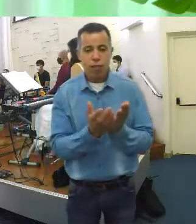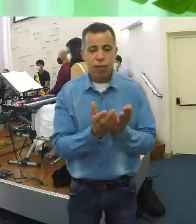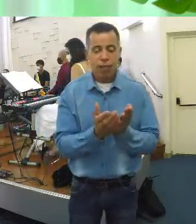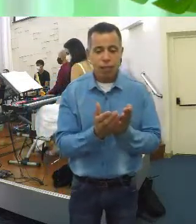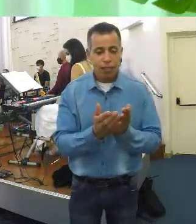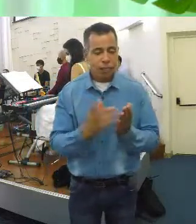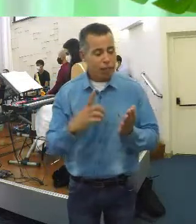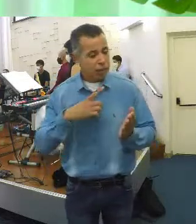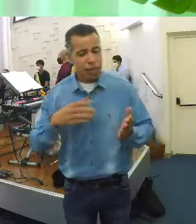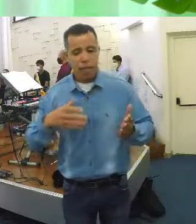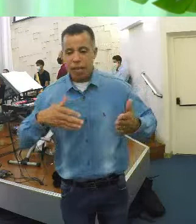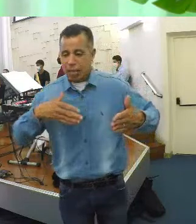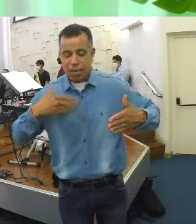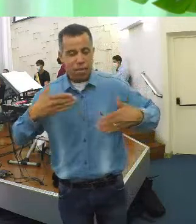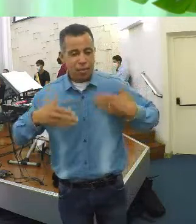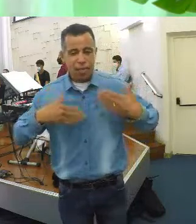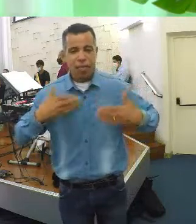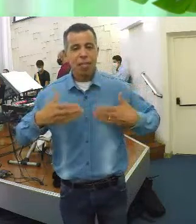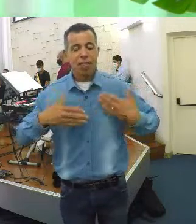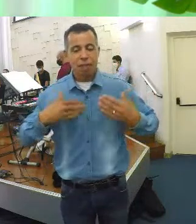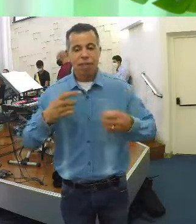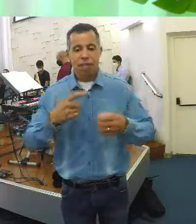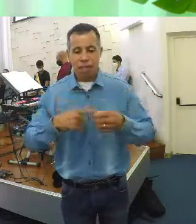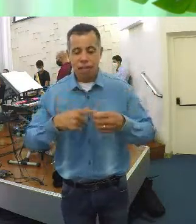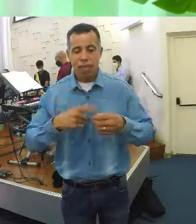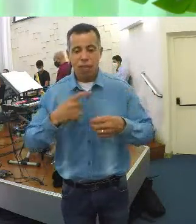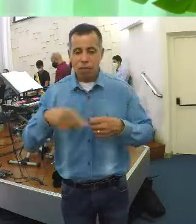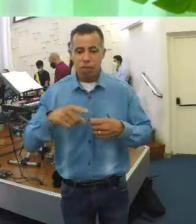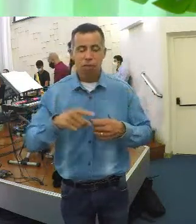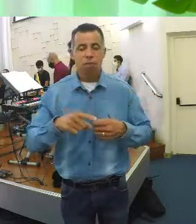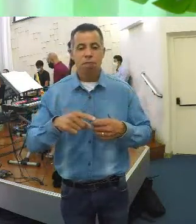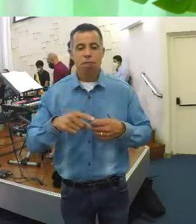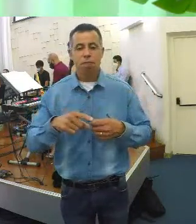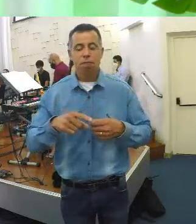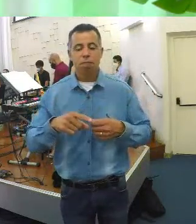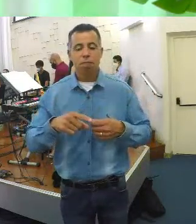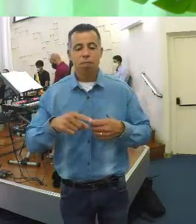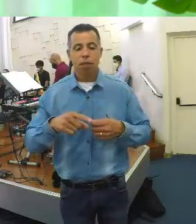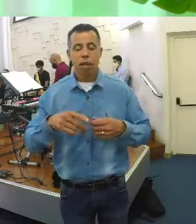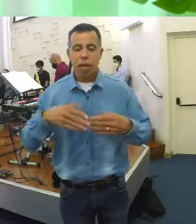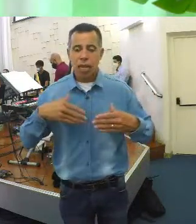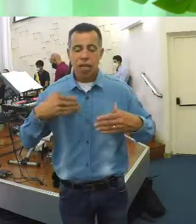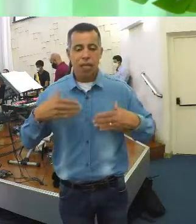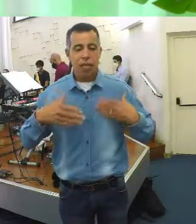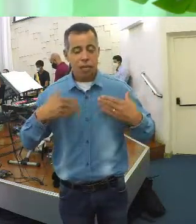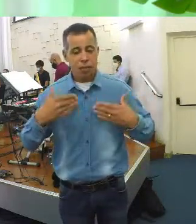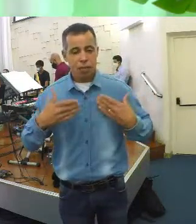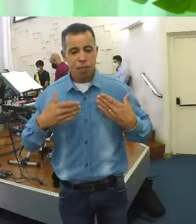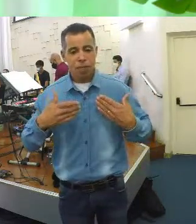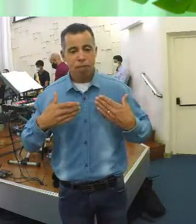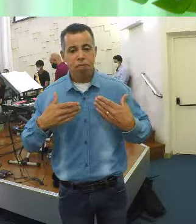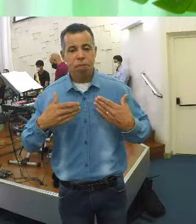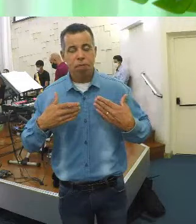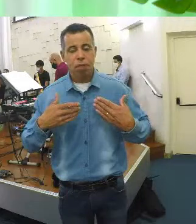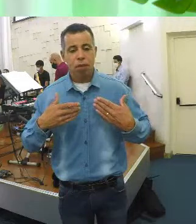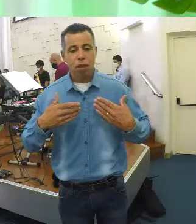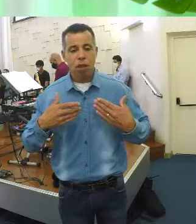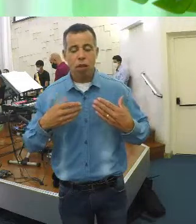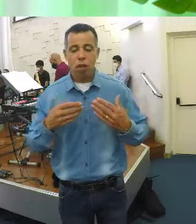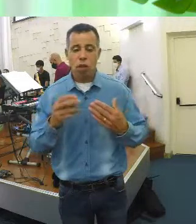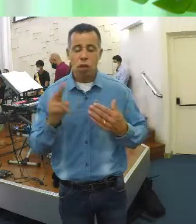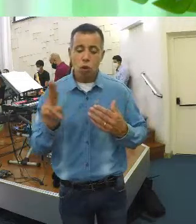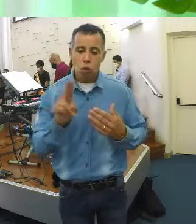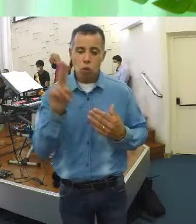grande alegria na cidade que recebe os cristãos. É uma alegria incomum. Eu quero usar a Bíblia para explicar a Bíblia. O que é uma